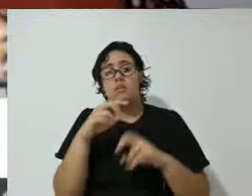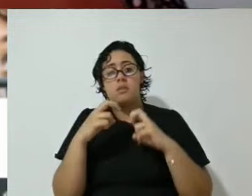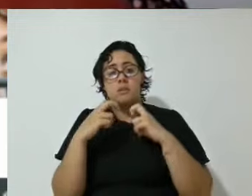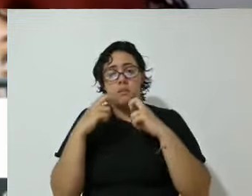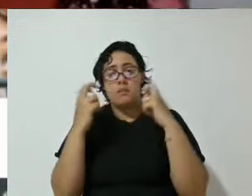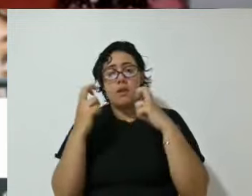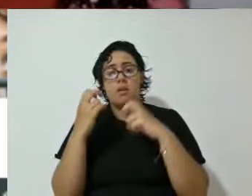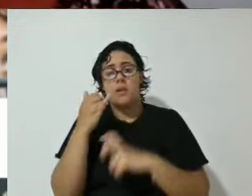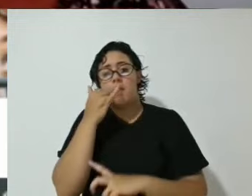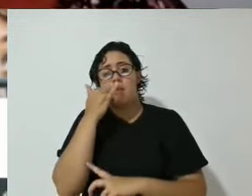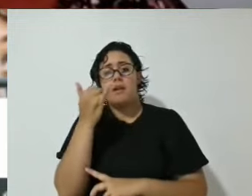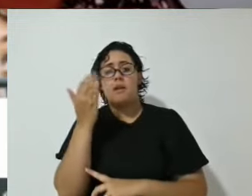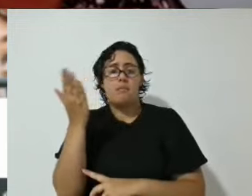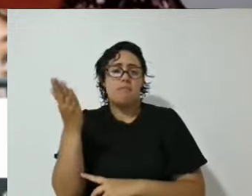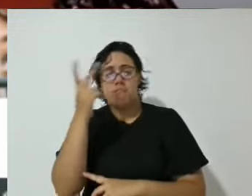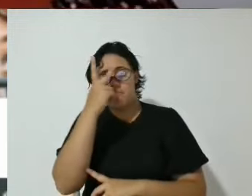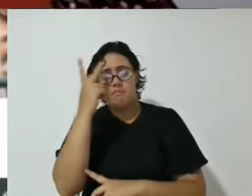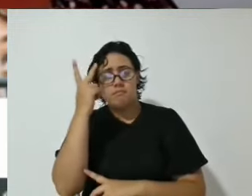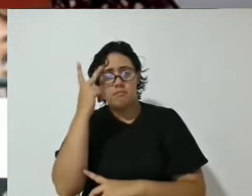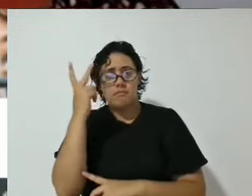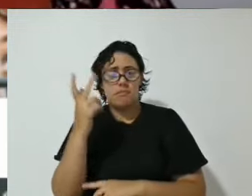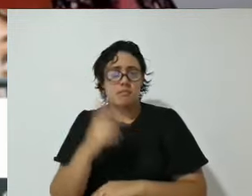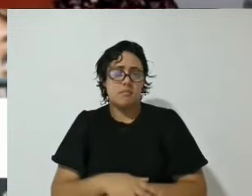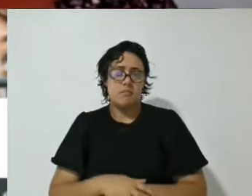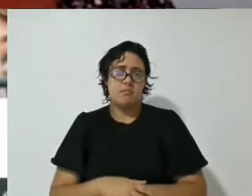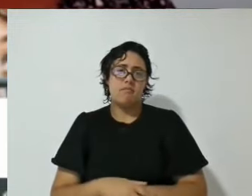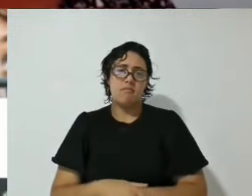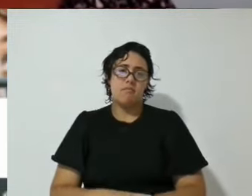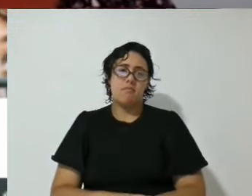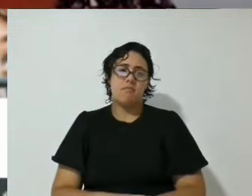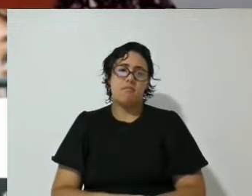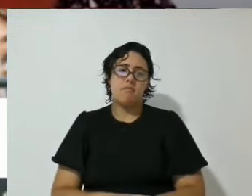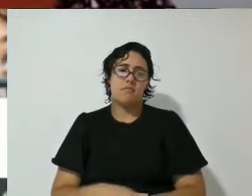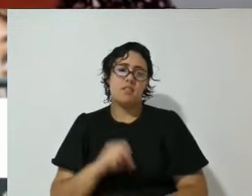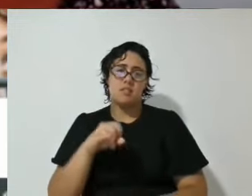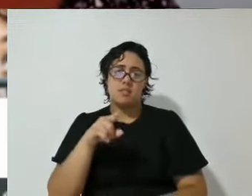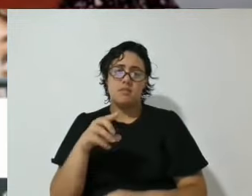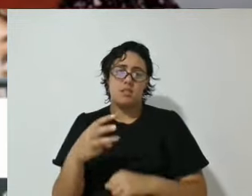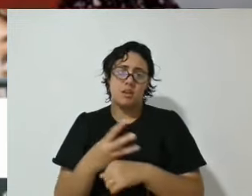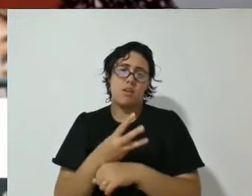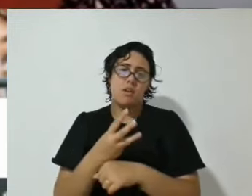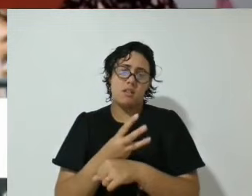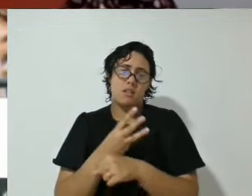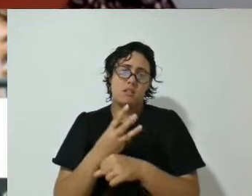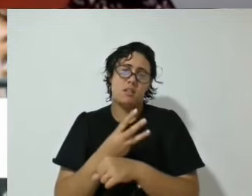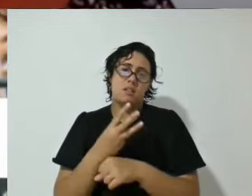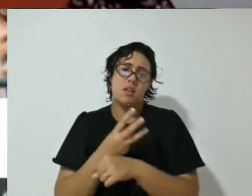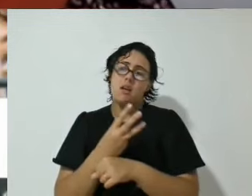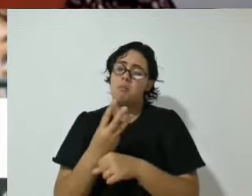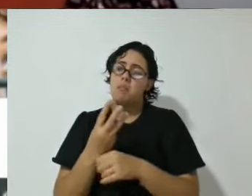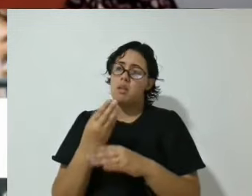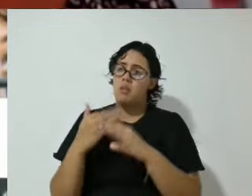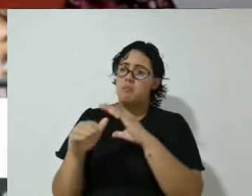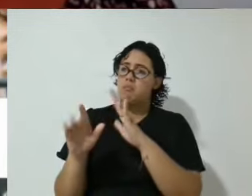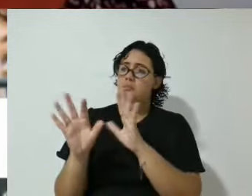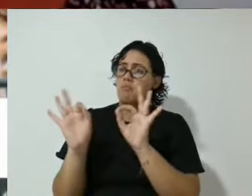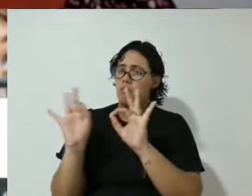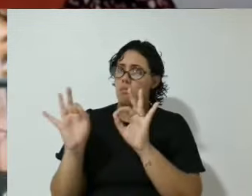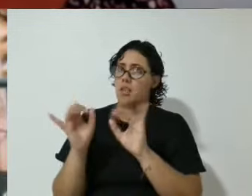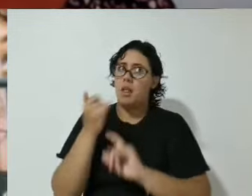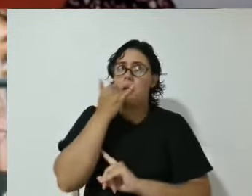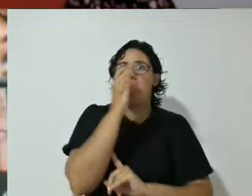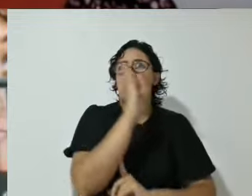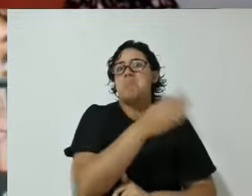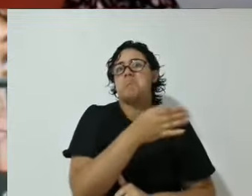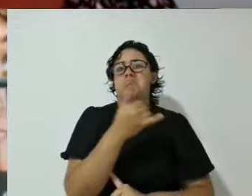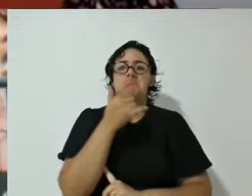para a pessoa se você não avisou no WhatsApp antes. Olha como que assim, as relações elas vão, ao mesmo tempo que toda essa